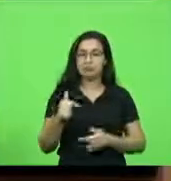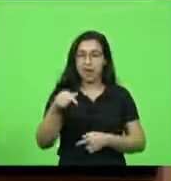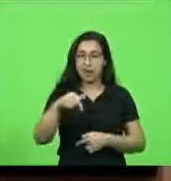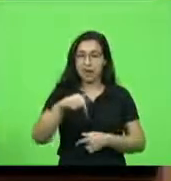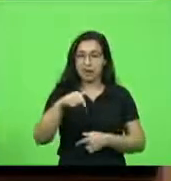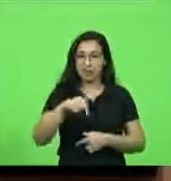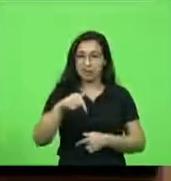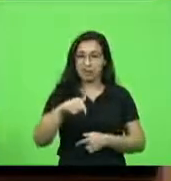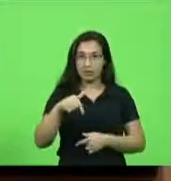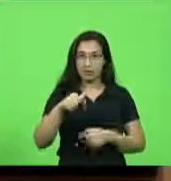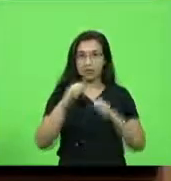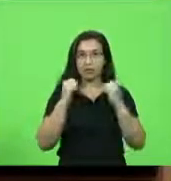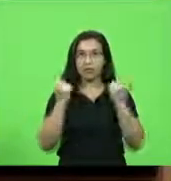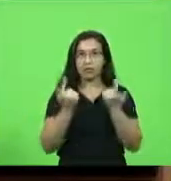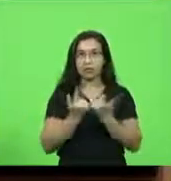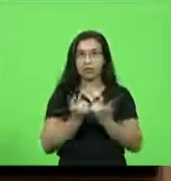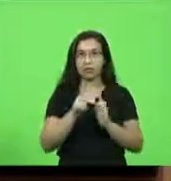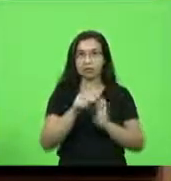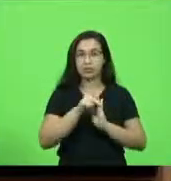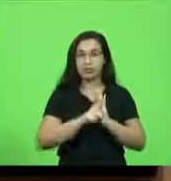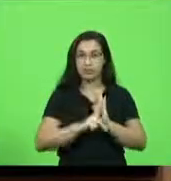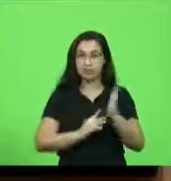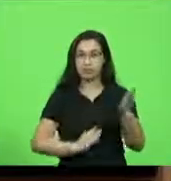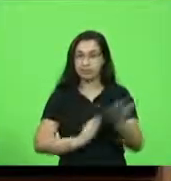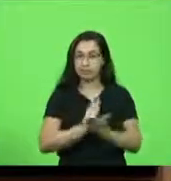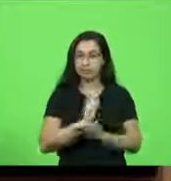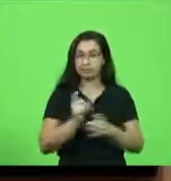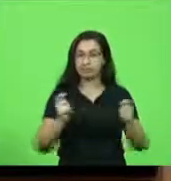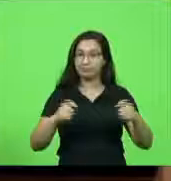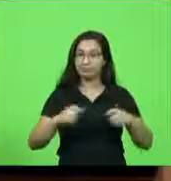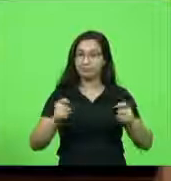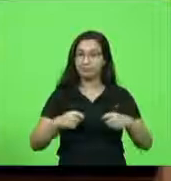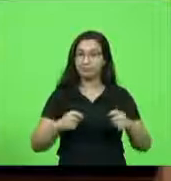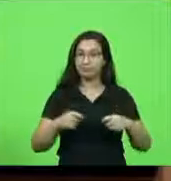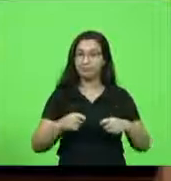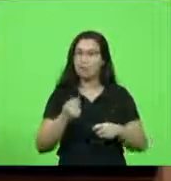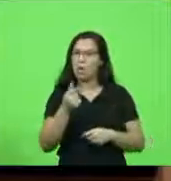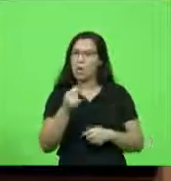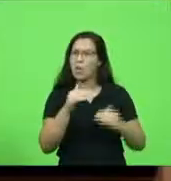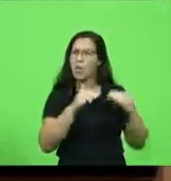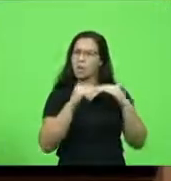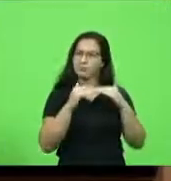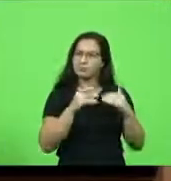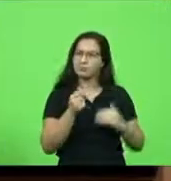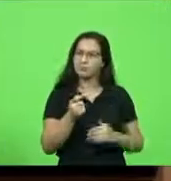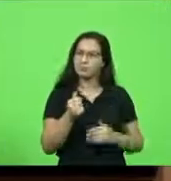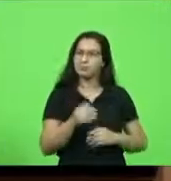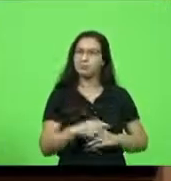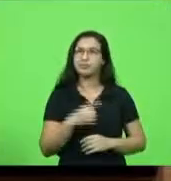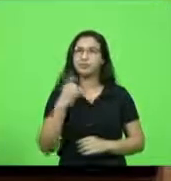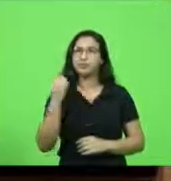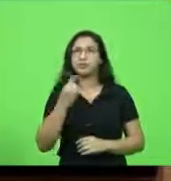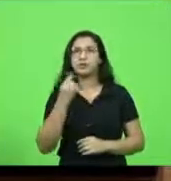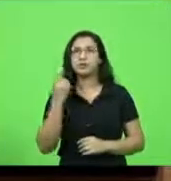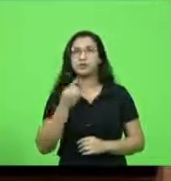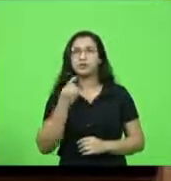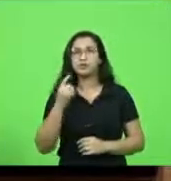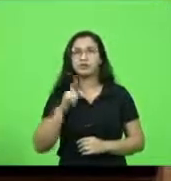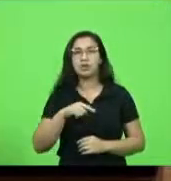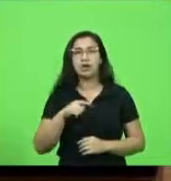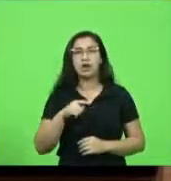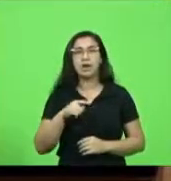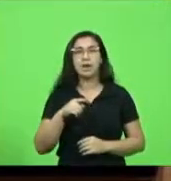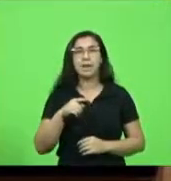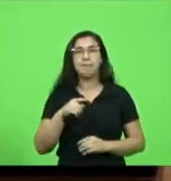um projeto e aprovamos esse projeto por quase unanimidade dos deputados, que é o